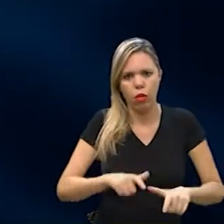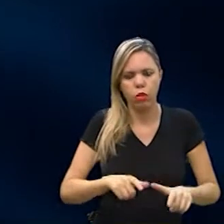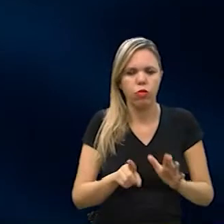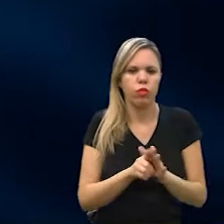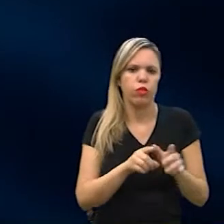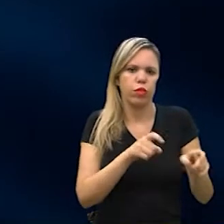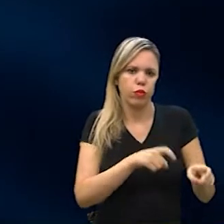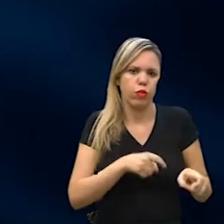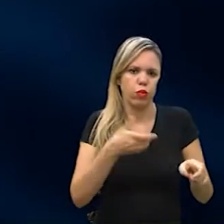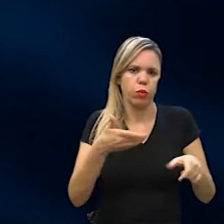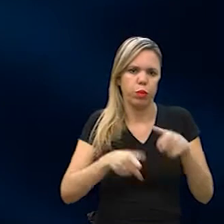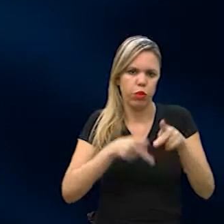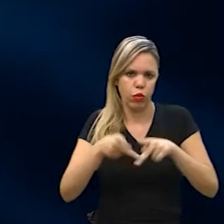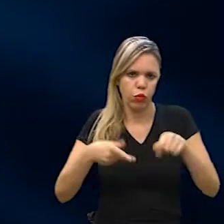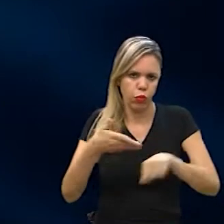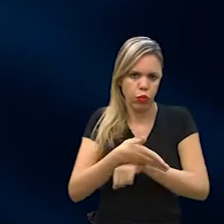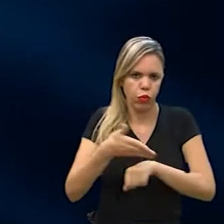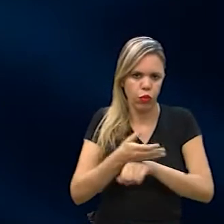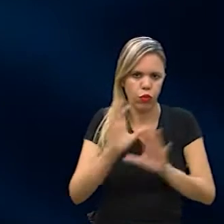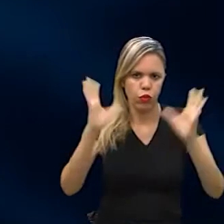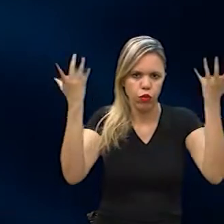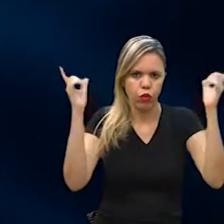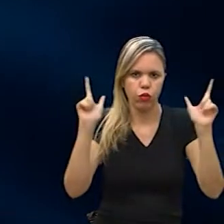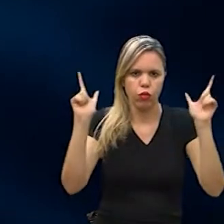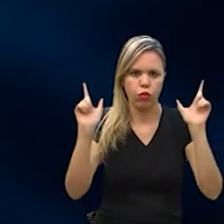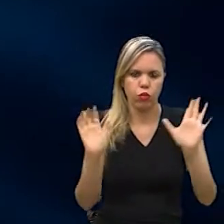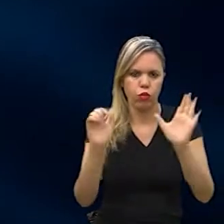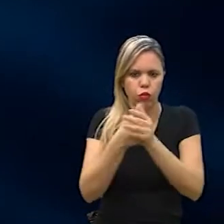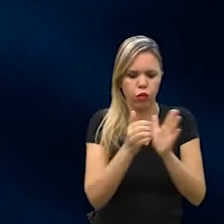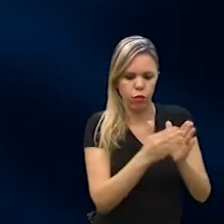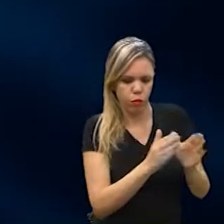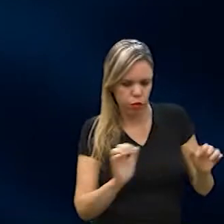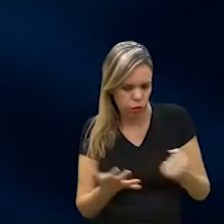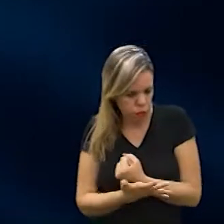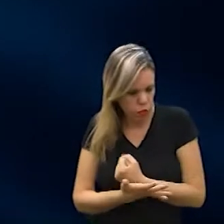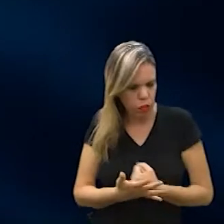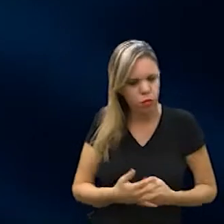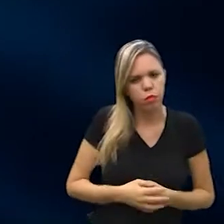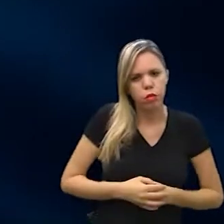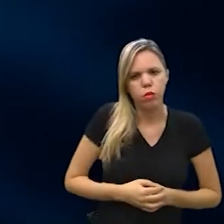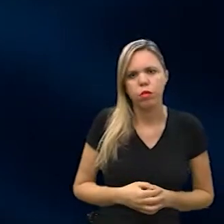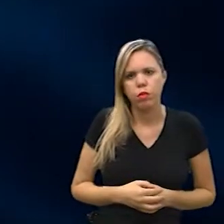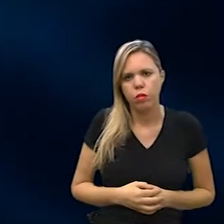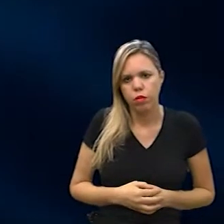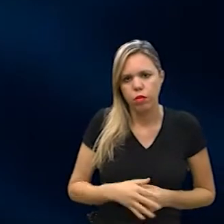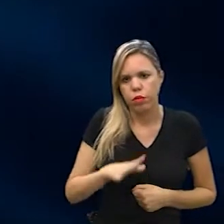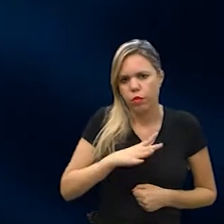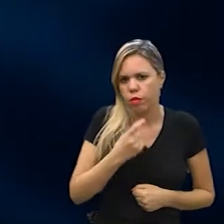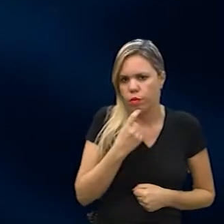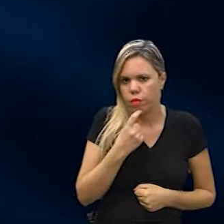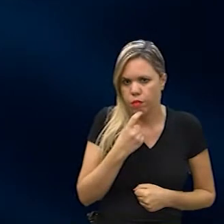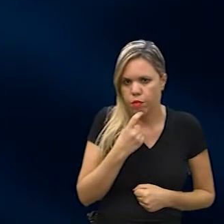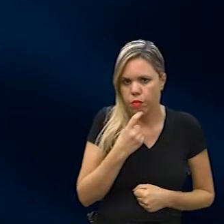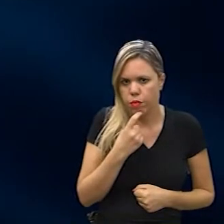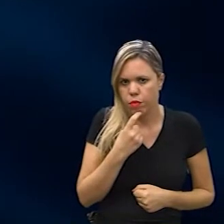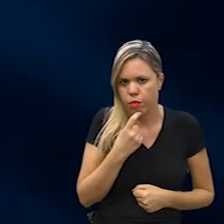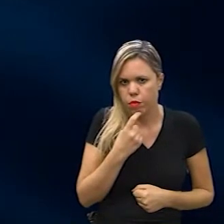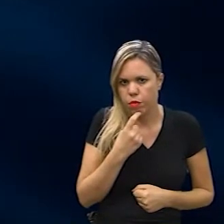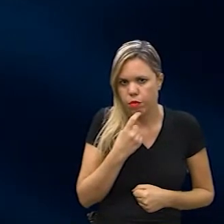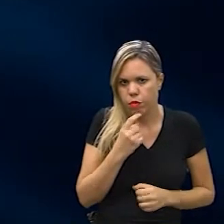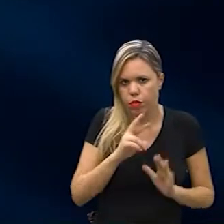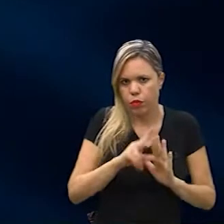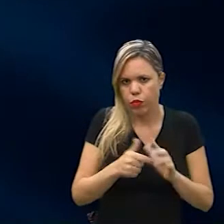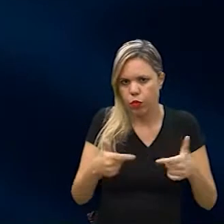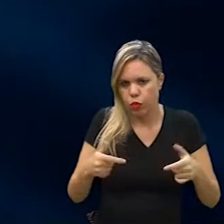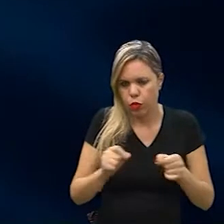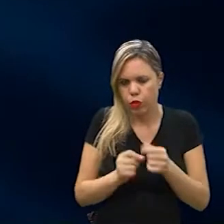de imóvel e de frequentadores que participem de festas clandestinas durante a pandemia de Covid-19 no município de